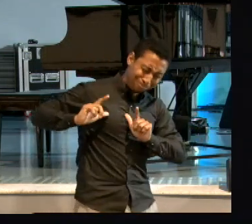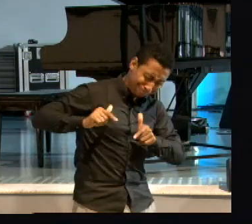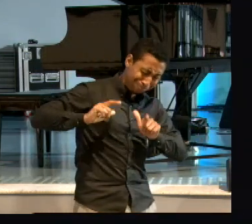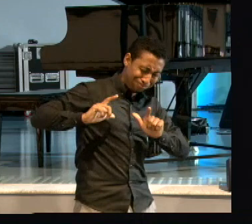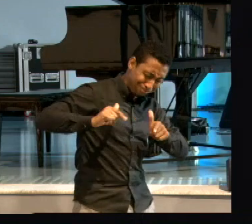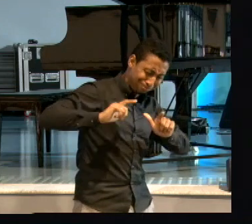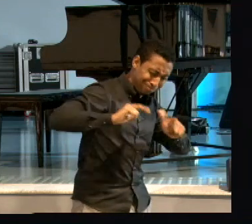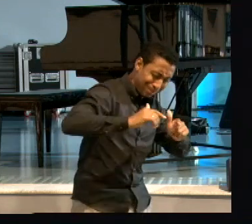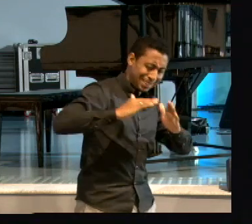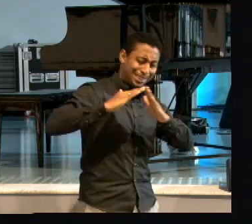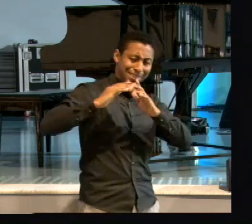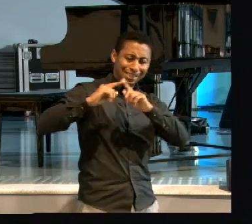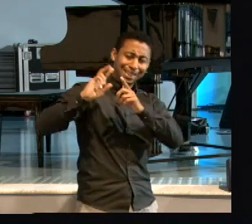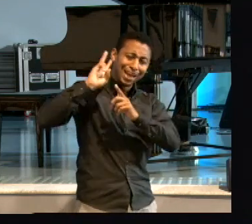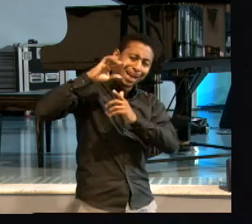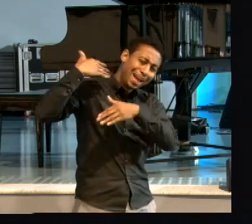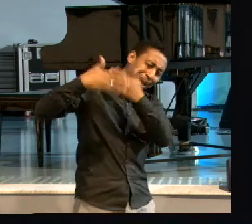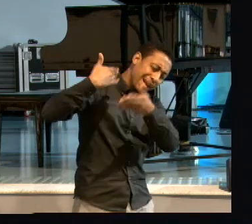as motivações